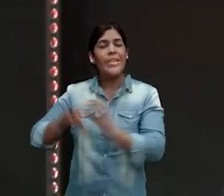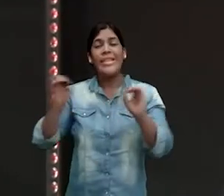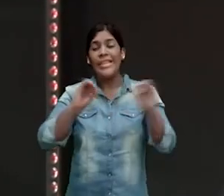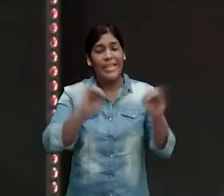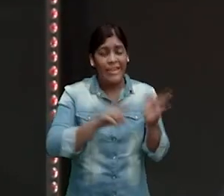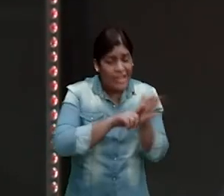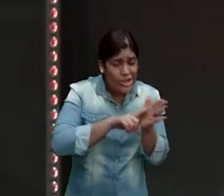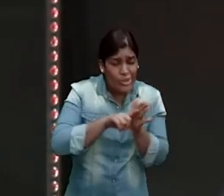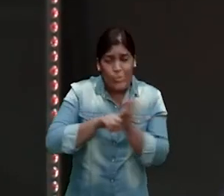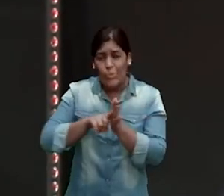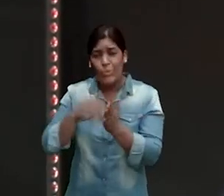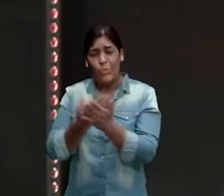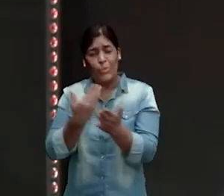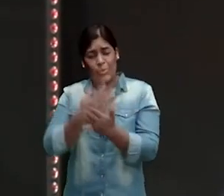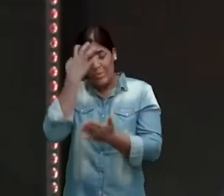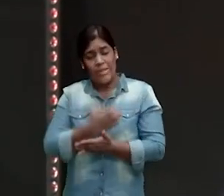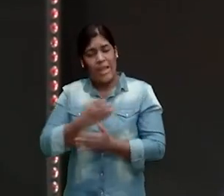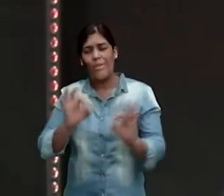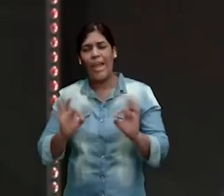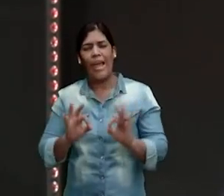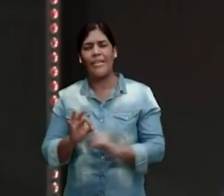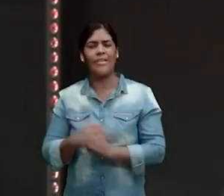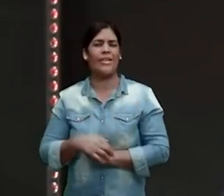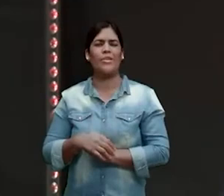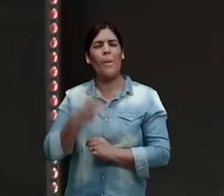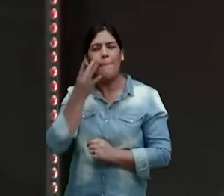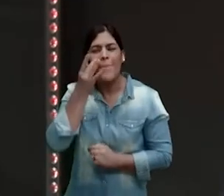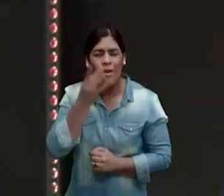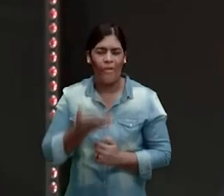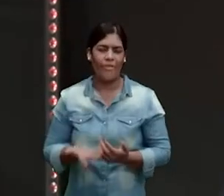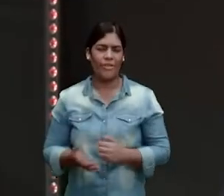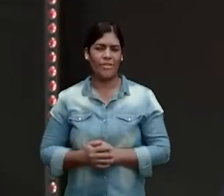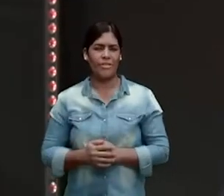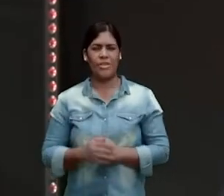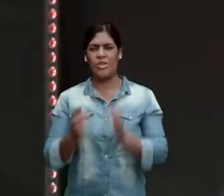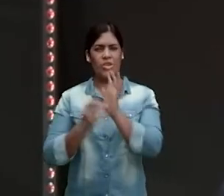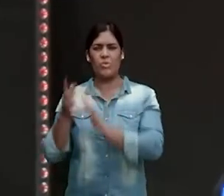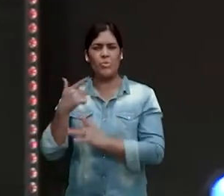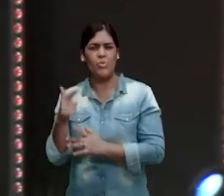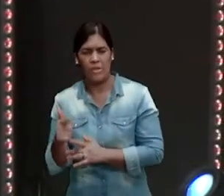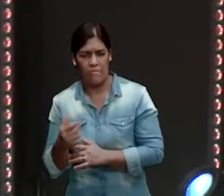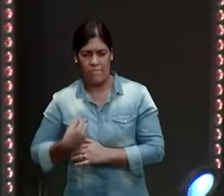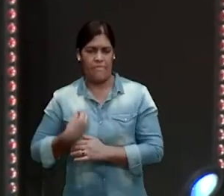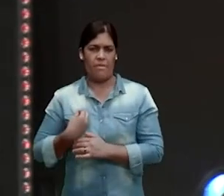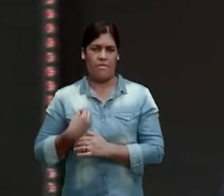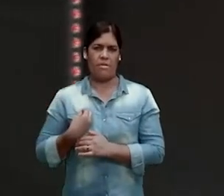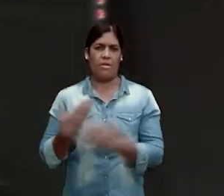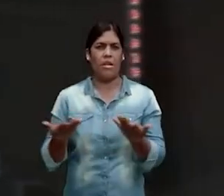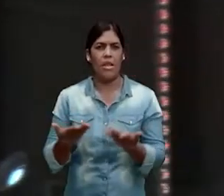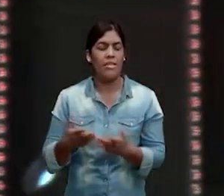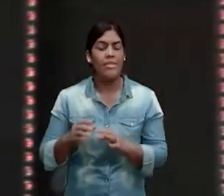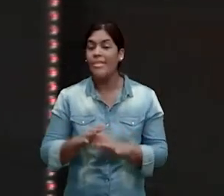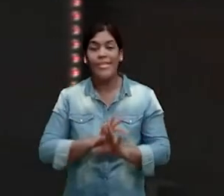Sério vai ter menor dúvida de que existe uma pessoa que passou por esse mundo chamado Jesus de